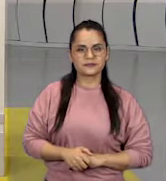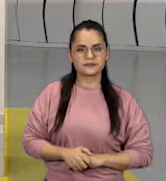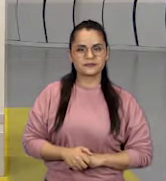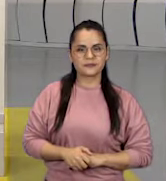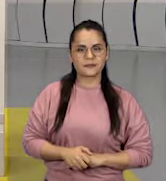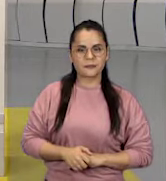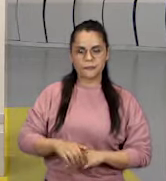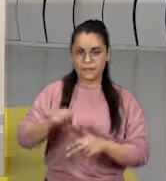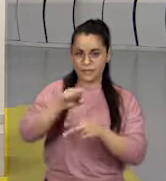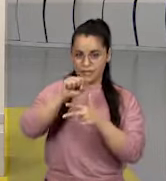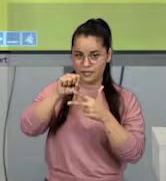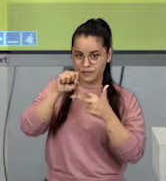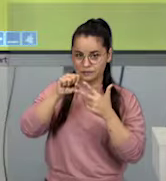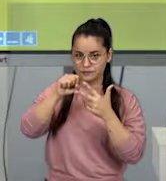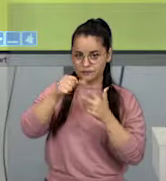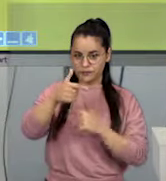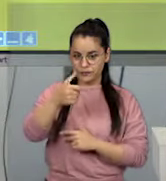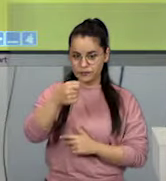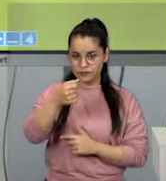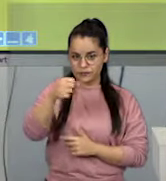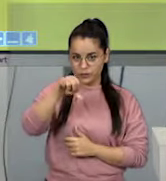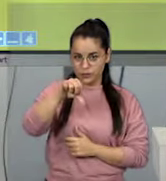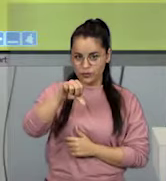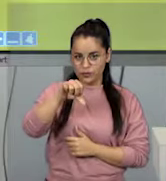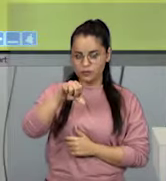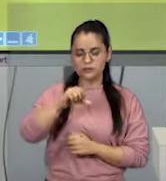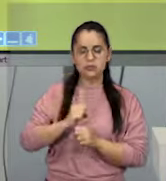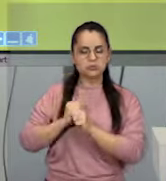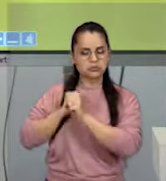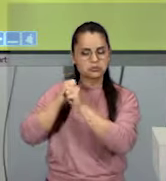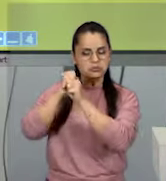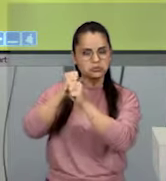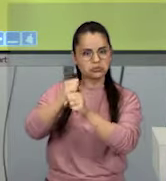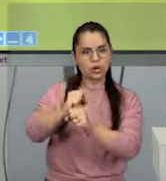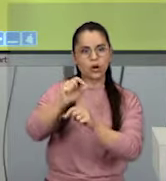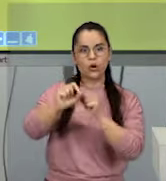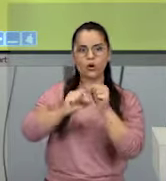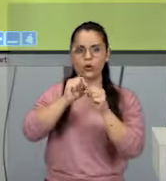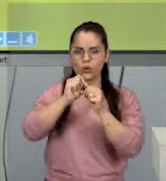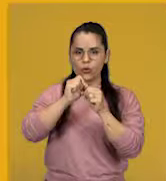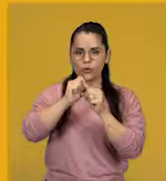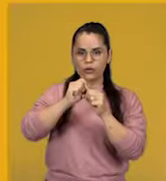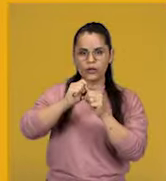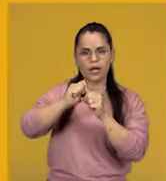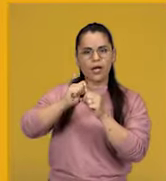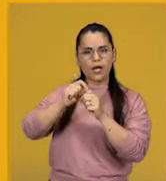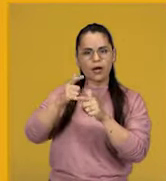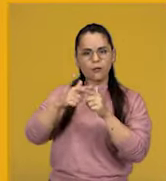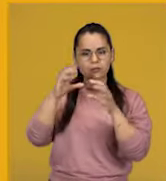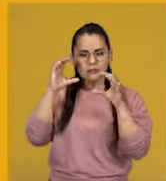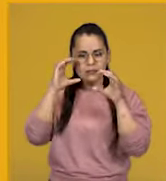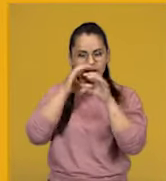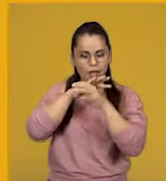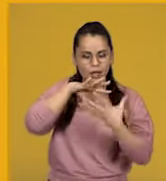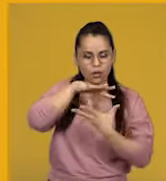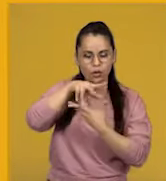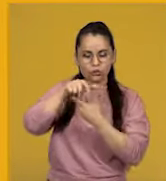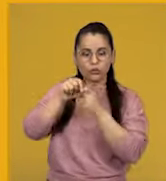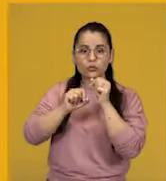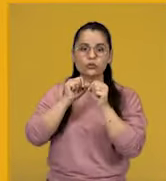o Enem 2009 nas últimas décadas o efeito estufa tem se intensificado de maneira preocupante sendo muitas vezes